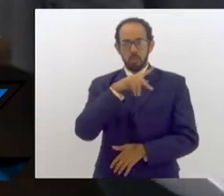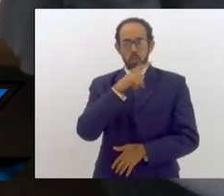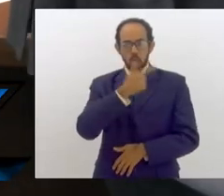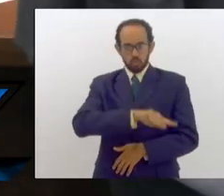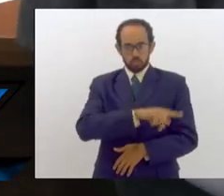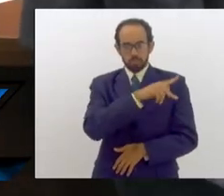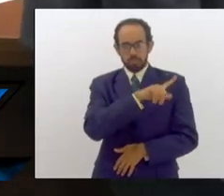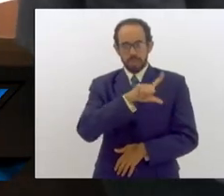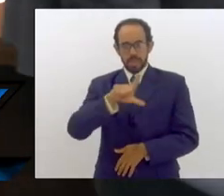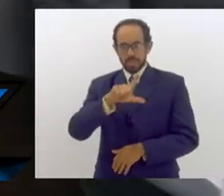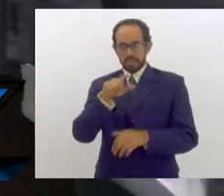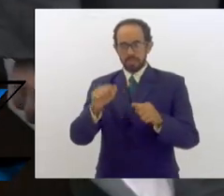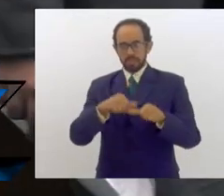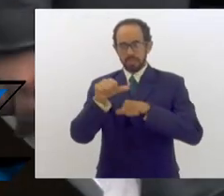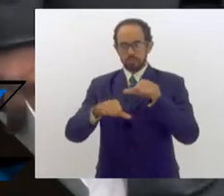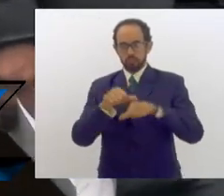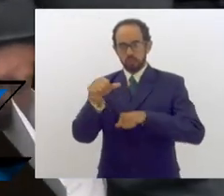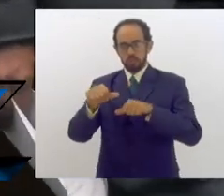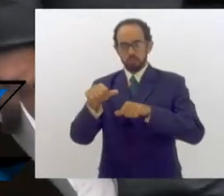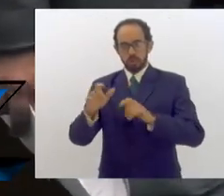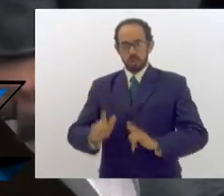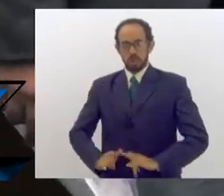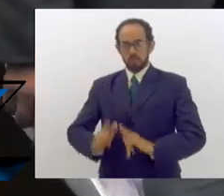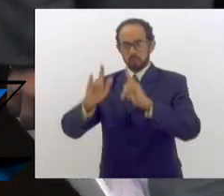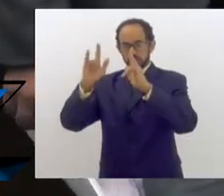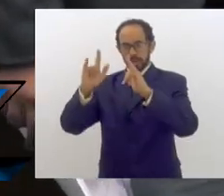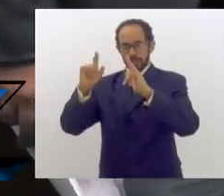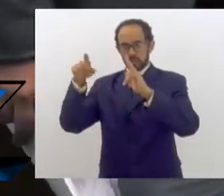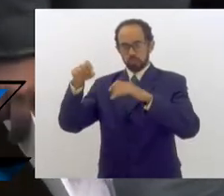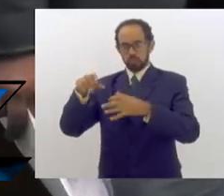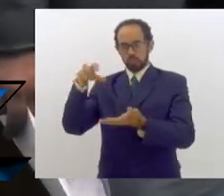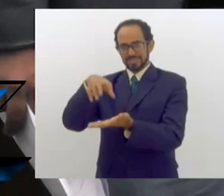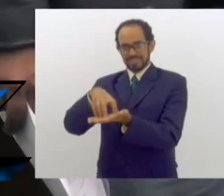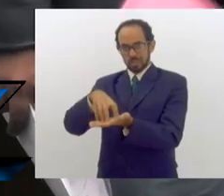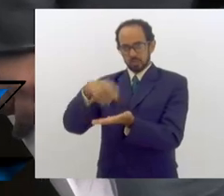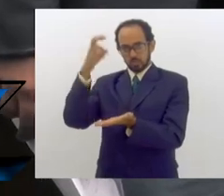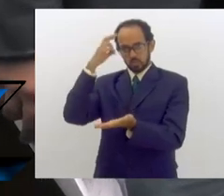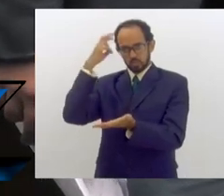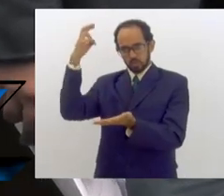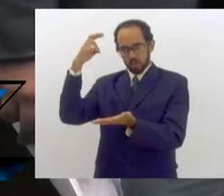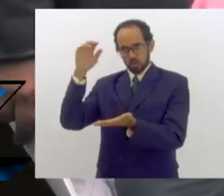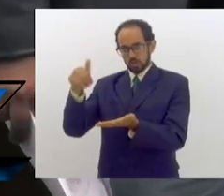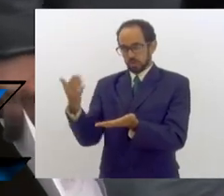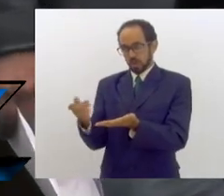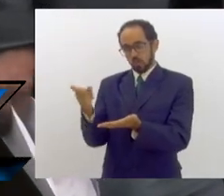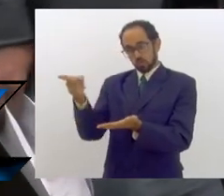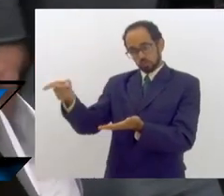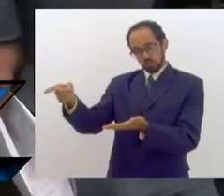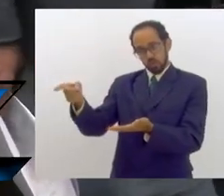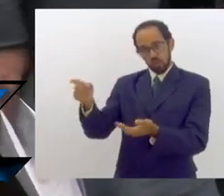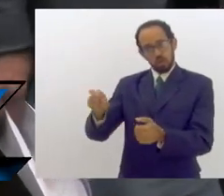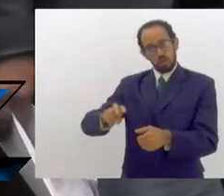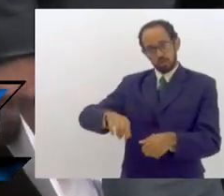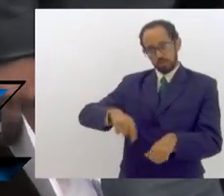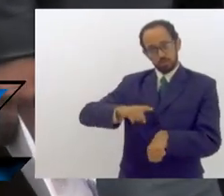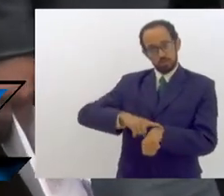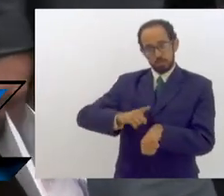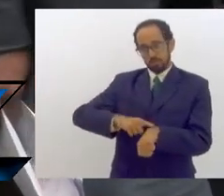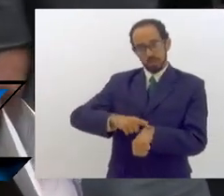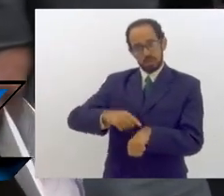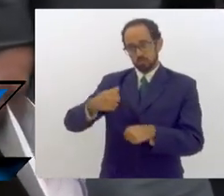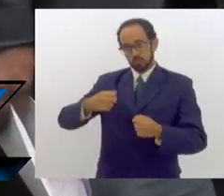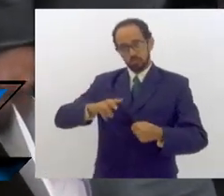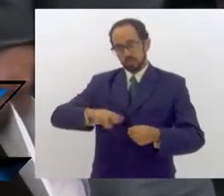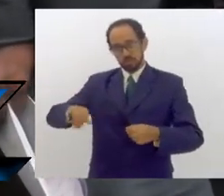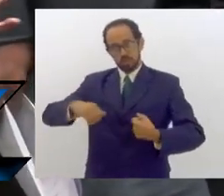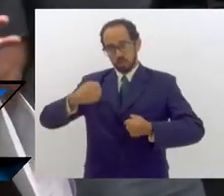transforma aquele anexo no centro cultural então em algum momento vossa excelência será obrigada a decidir